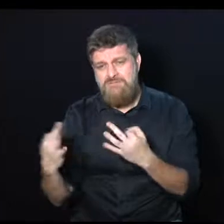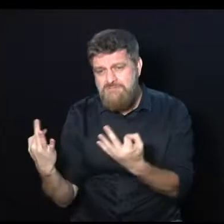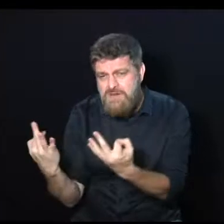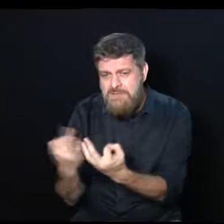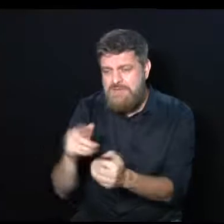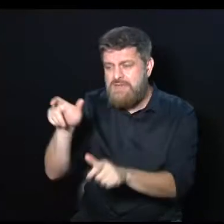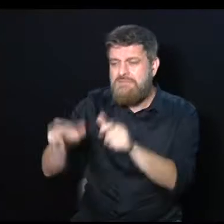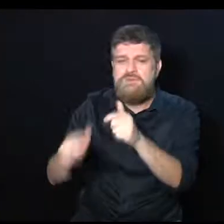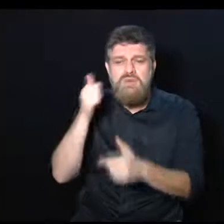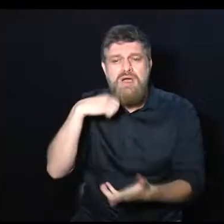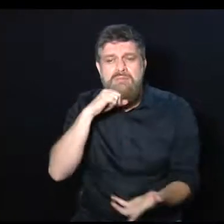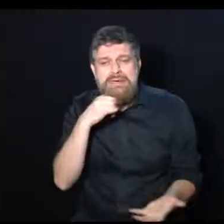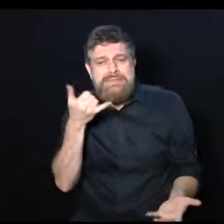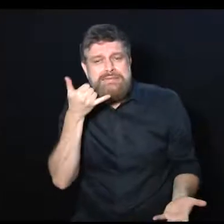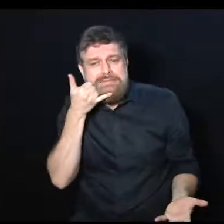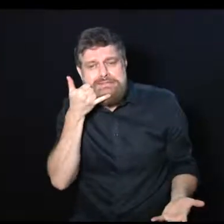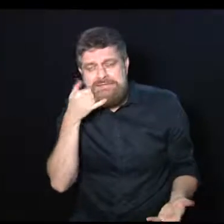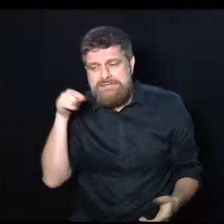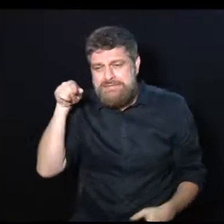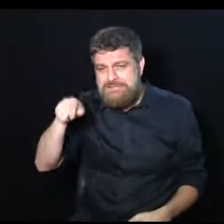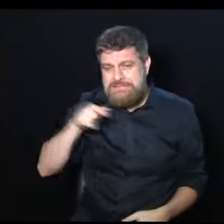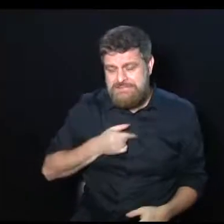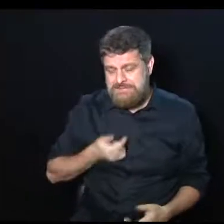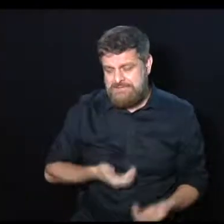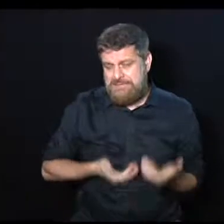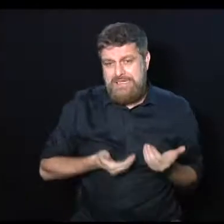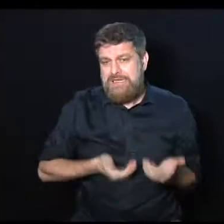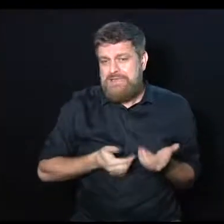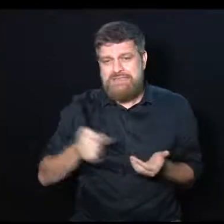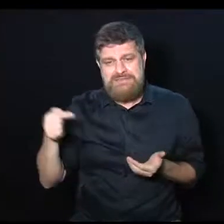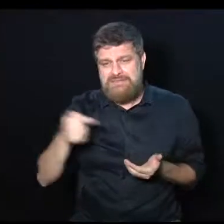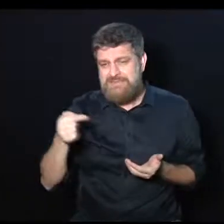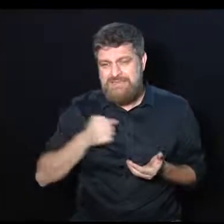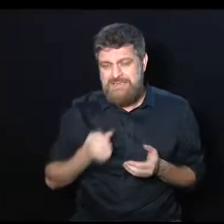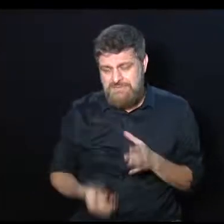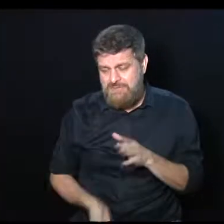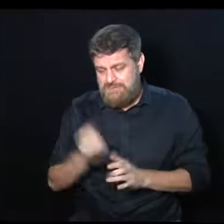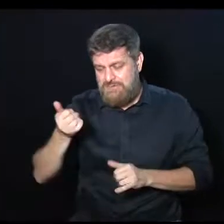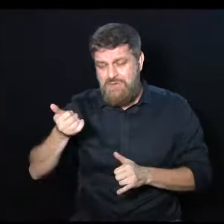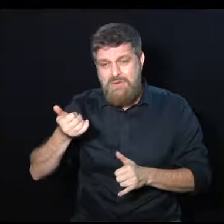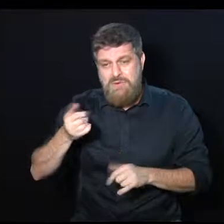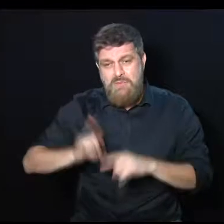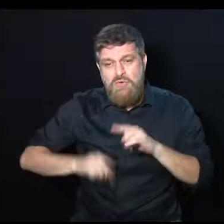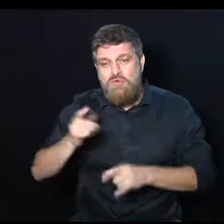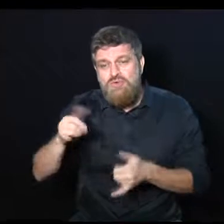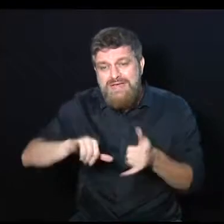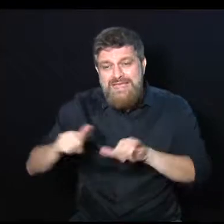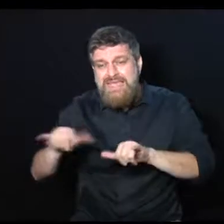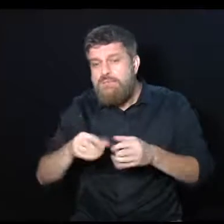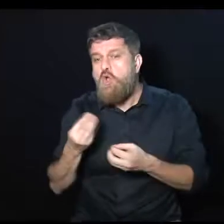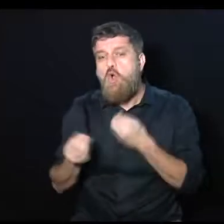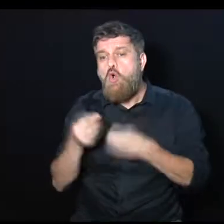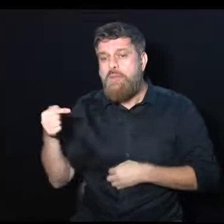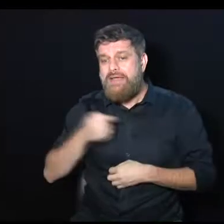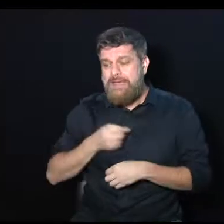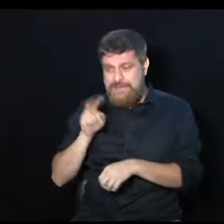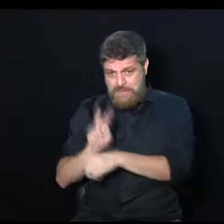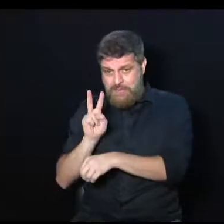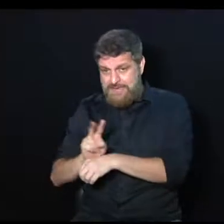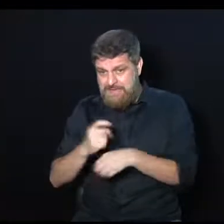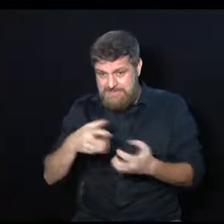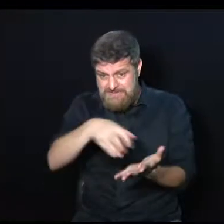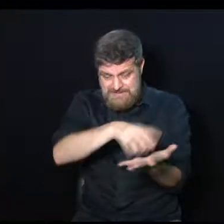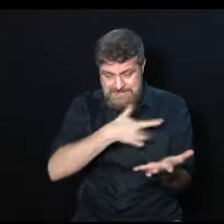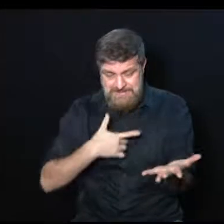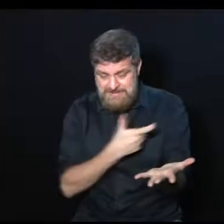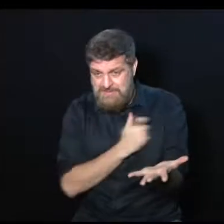indivíduos, mães que ligam preocupadas que a criança teve uma exposição, por exemplo, a determinado produto, que cuidados que ela tem que tomar, se ela tem que procurar um serviço de saúde,